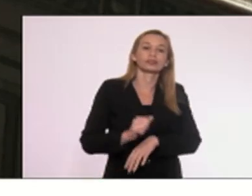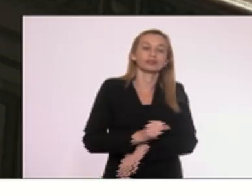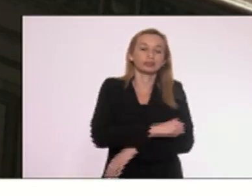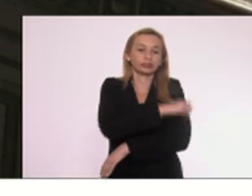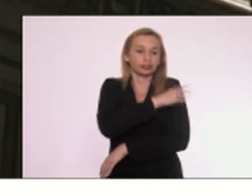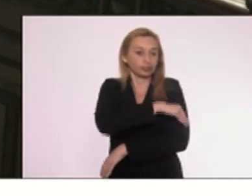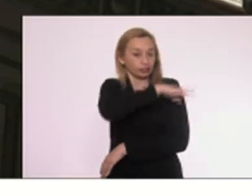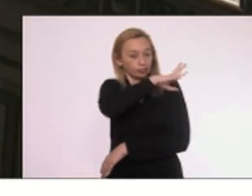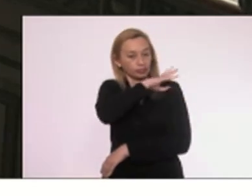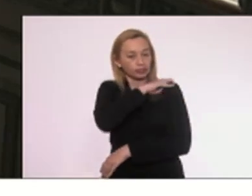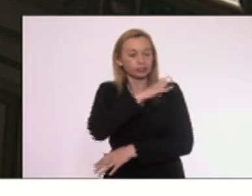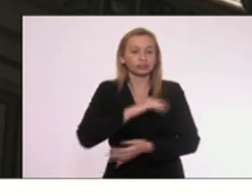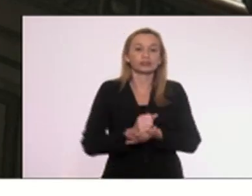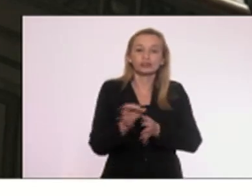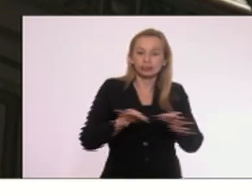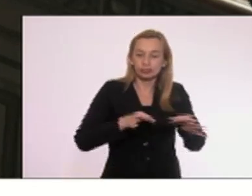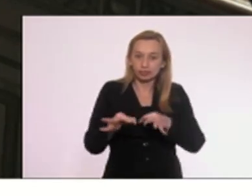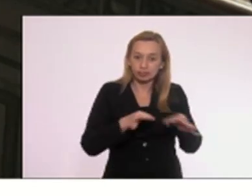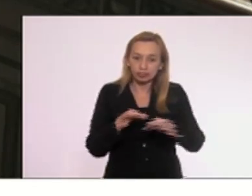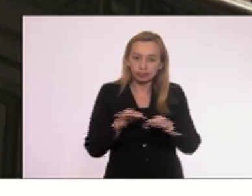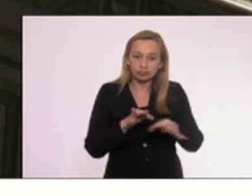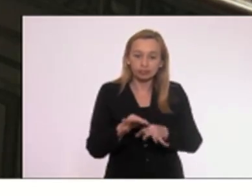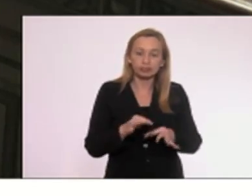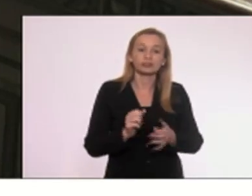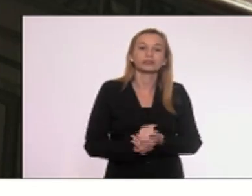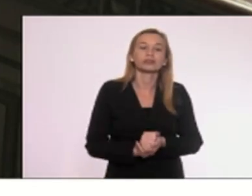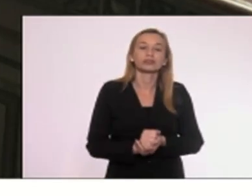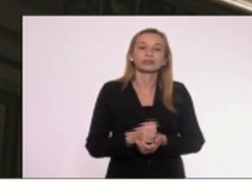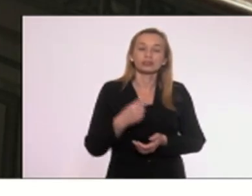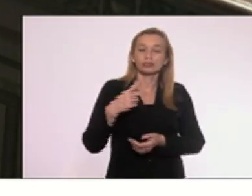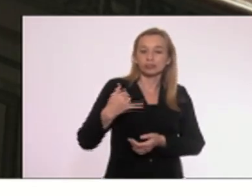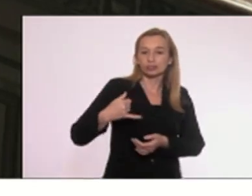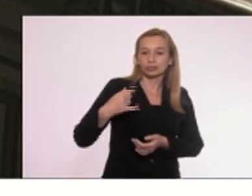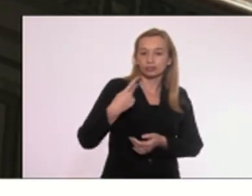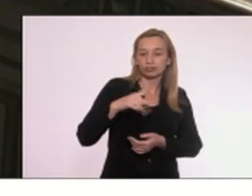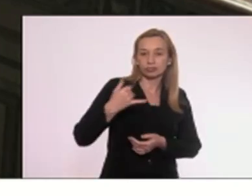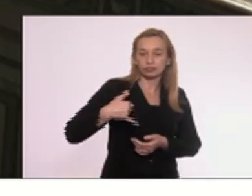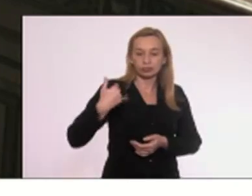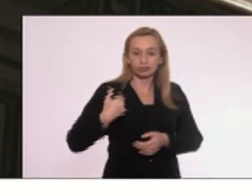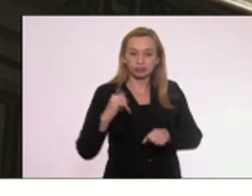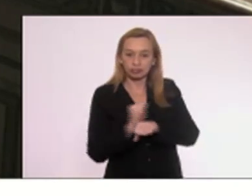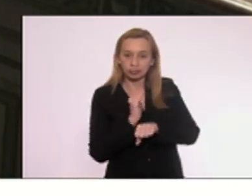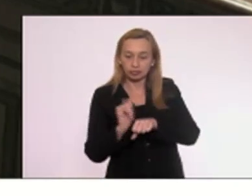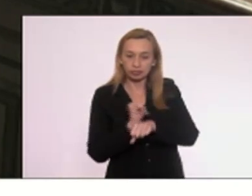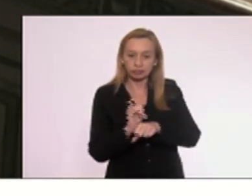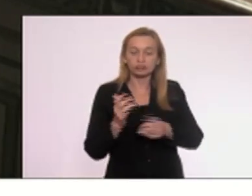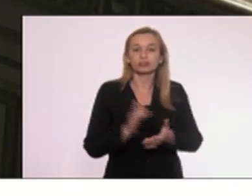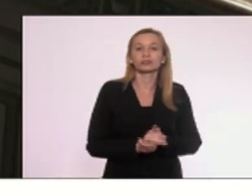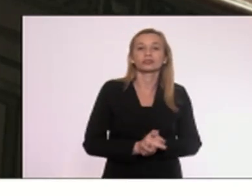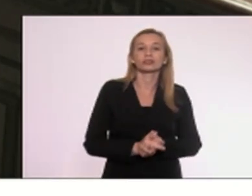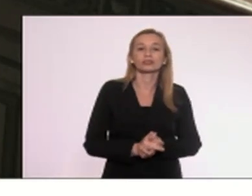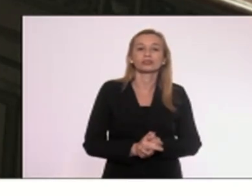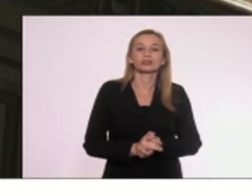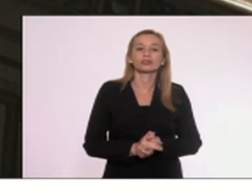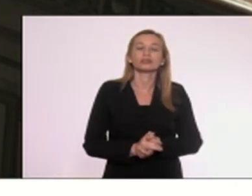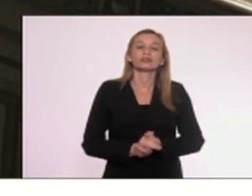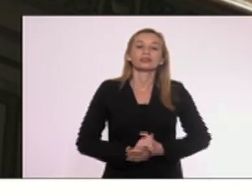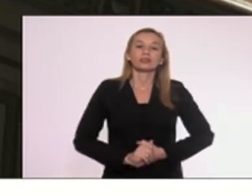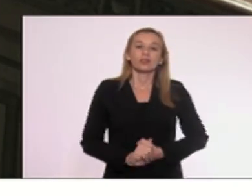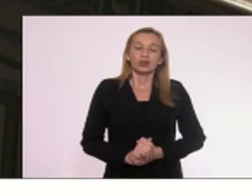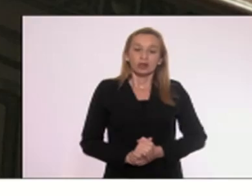médio, com planejamento adequado às suas respectivas faixas etárias, observada a regulamentação fixada pelos órgãos estaduais